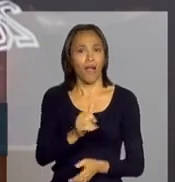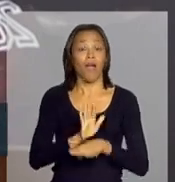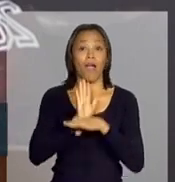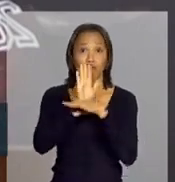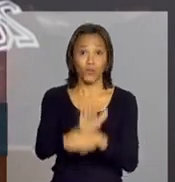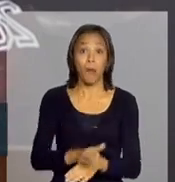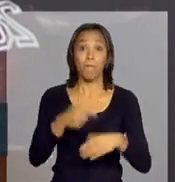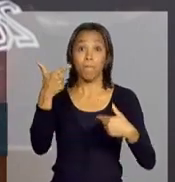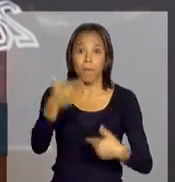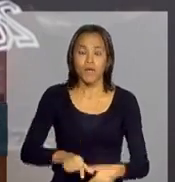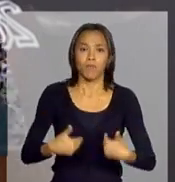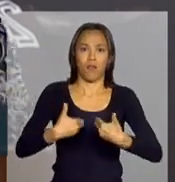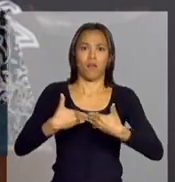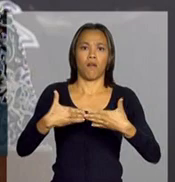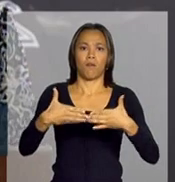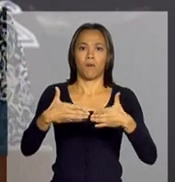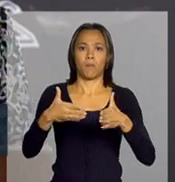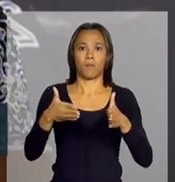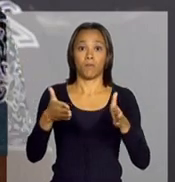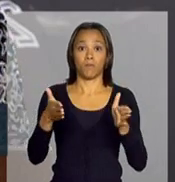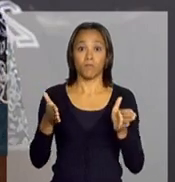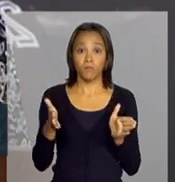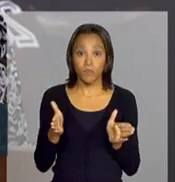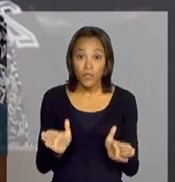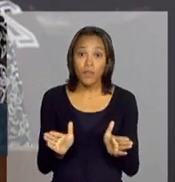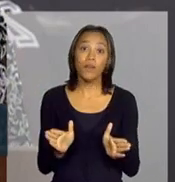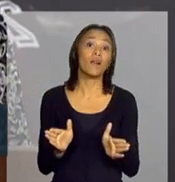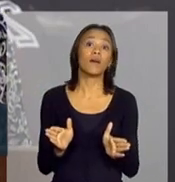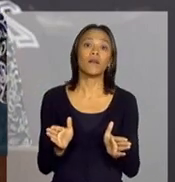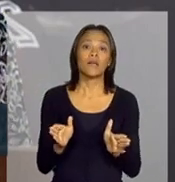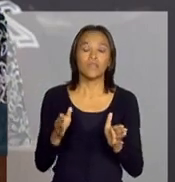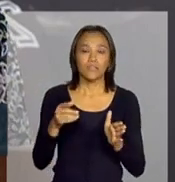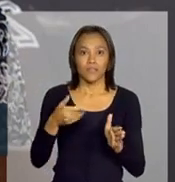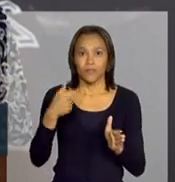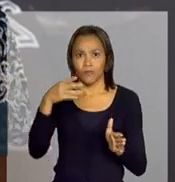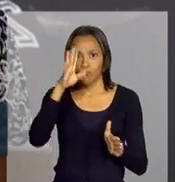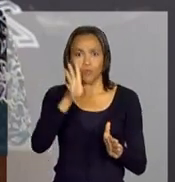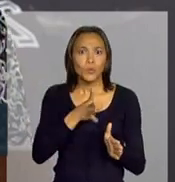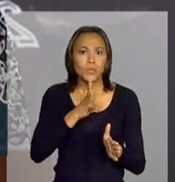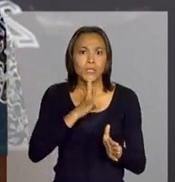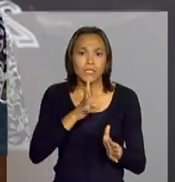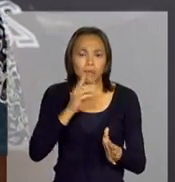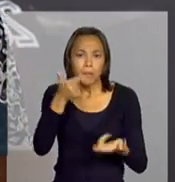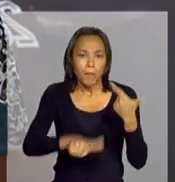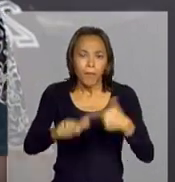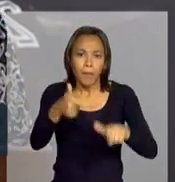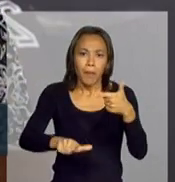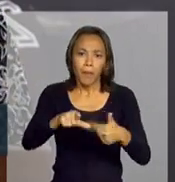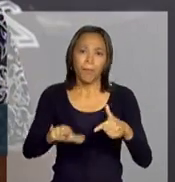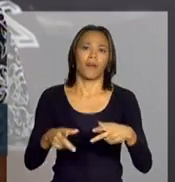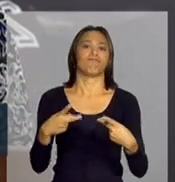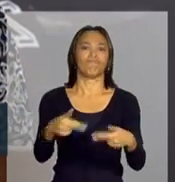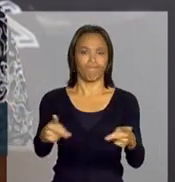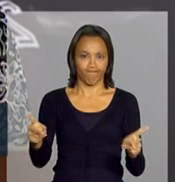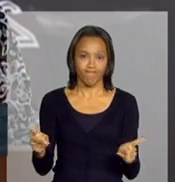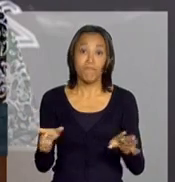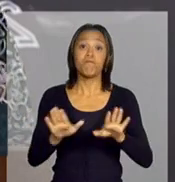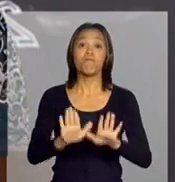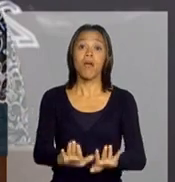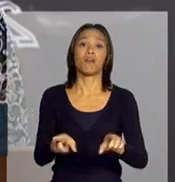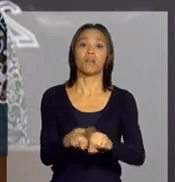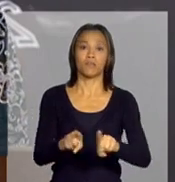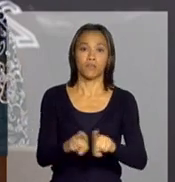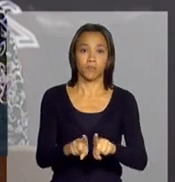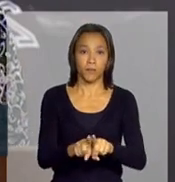para ampliação dos seus próprios horizontes sem sombra de dúvida mas